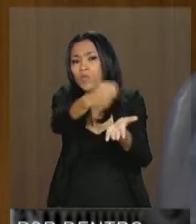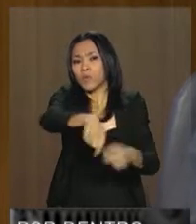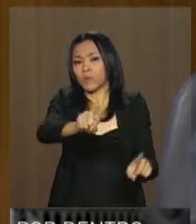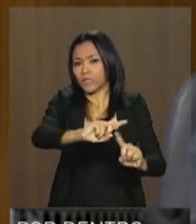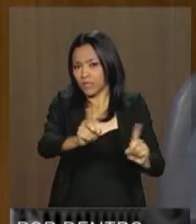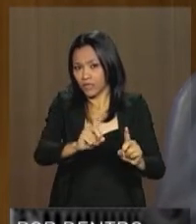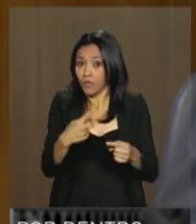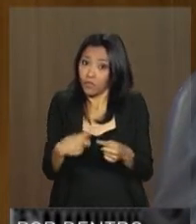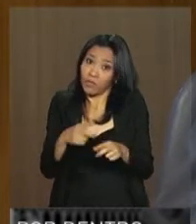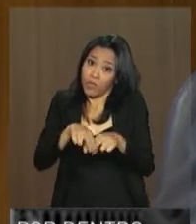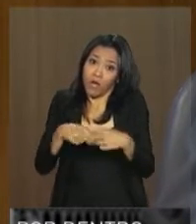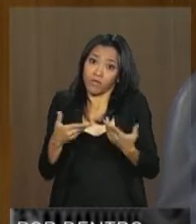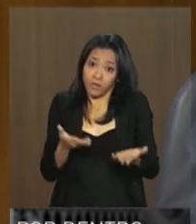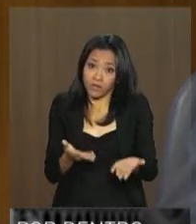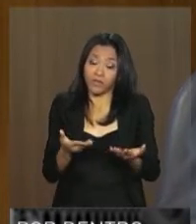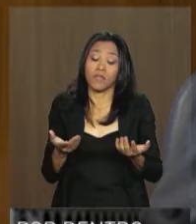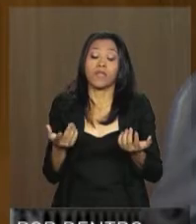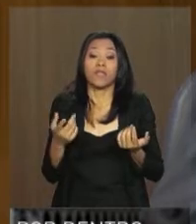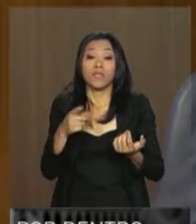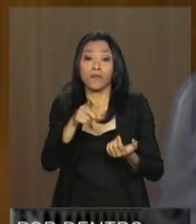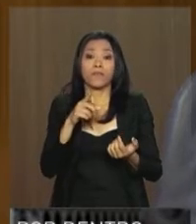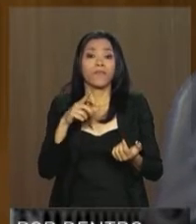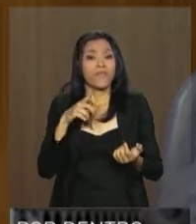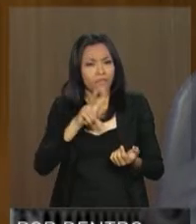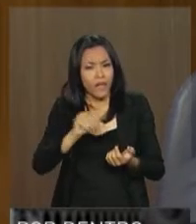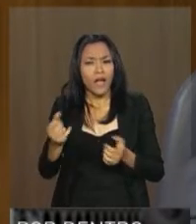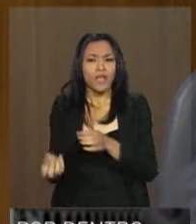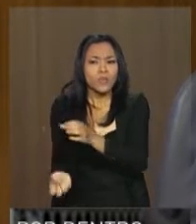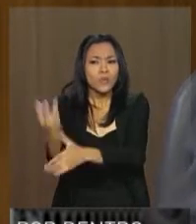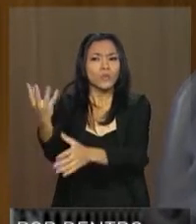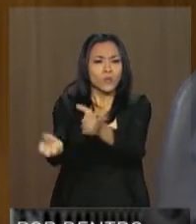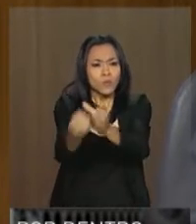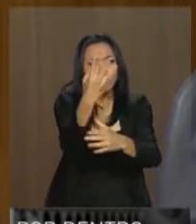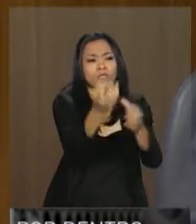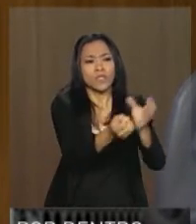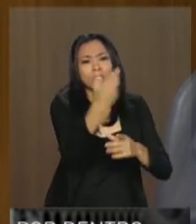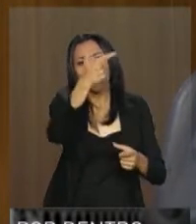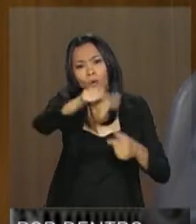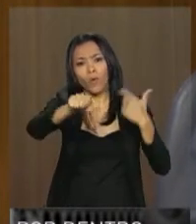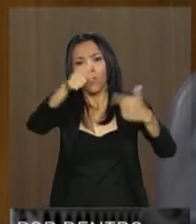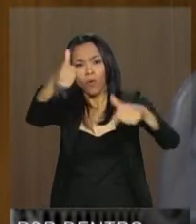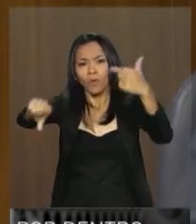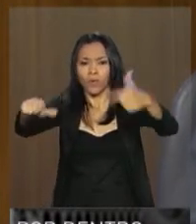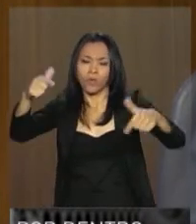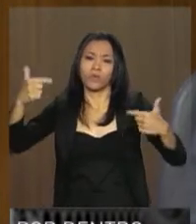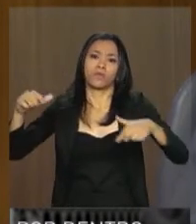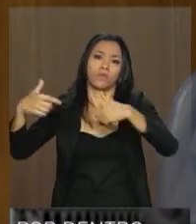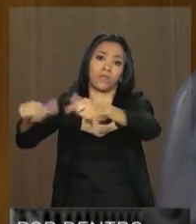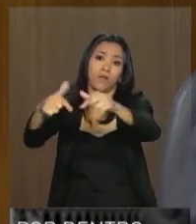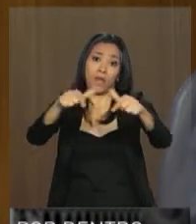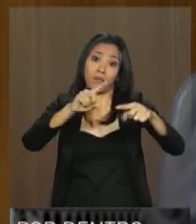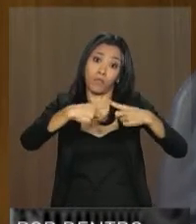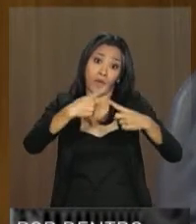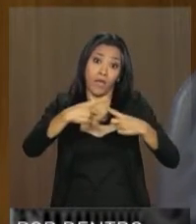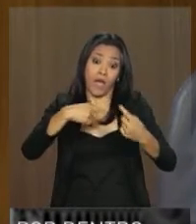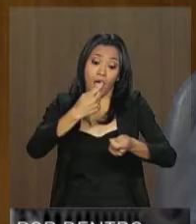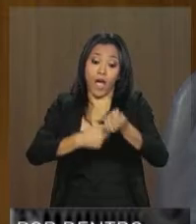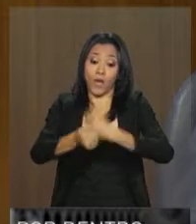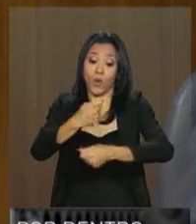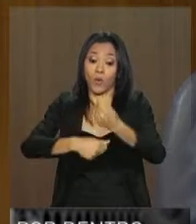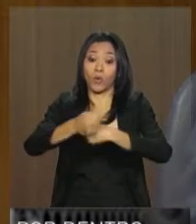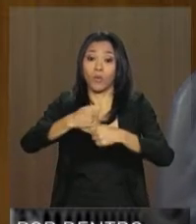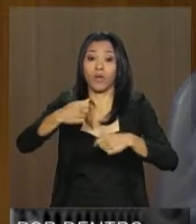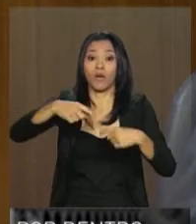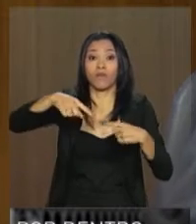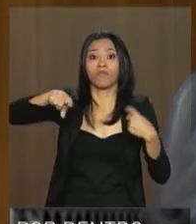com atividades que surgiram pelo próprio aquecimento da da economia que surge mas respondendo à sua